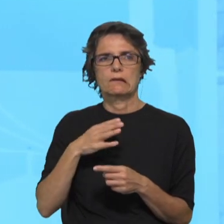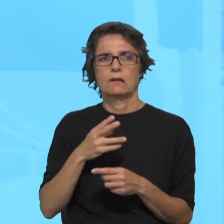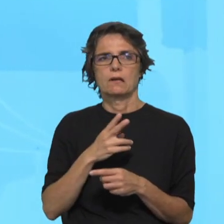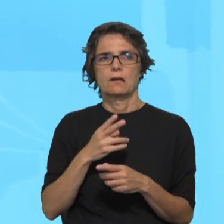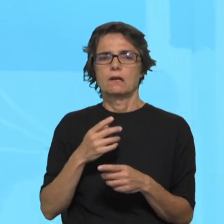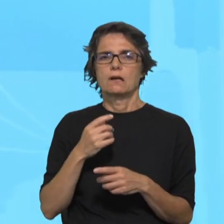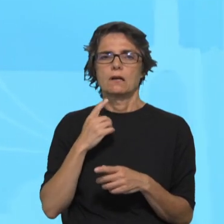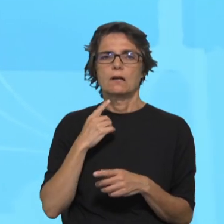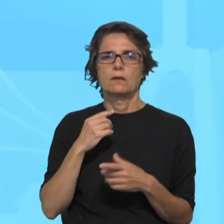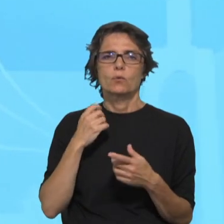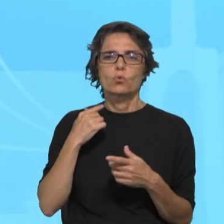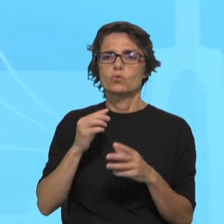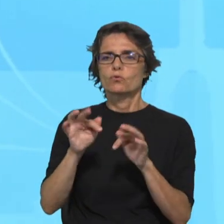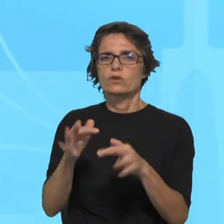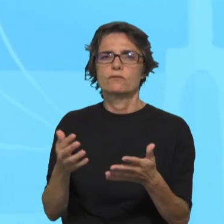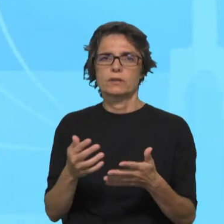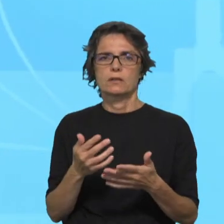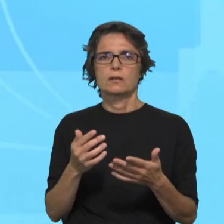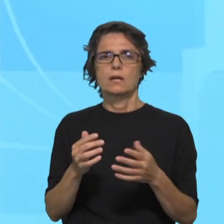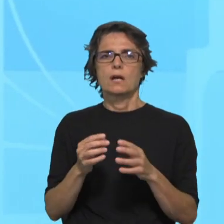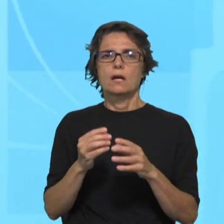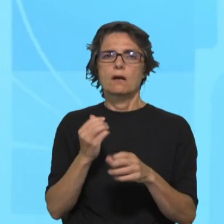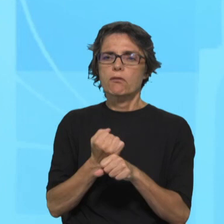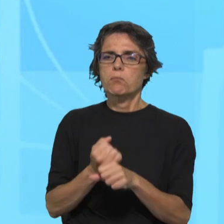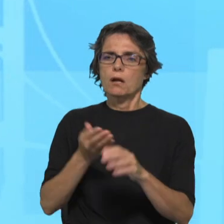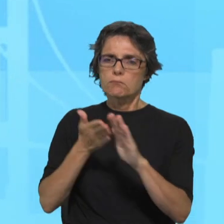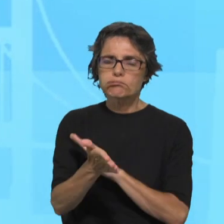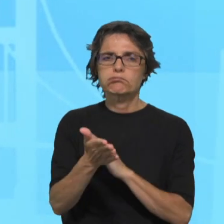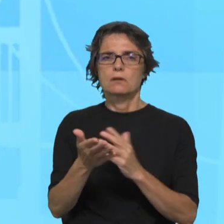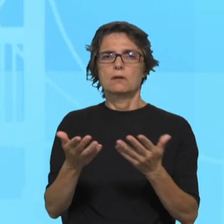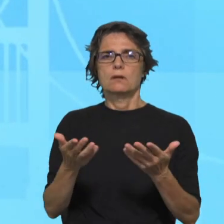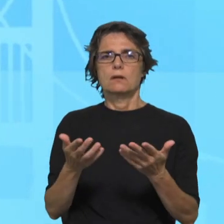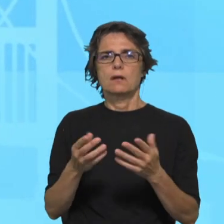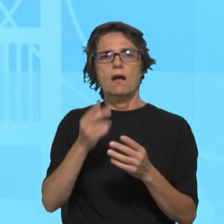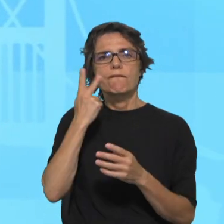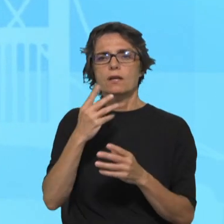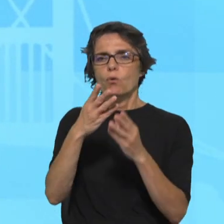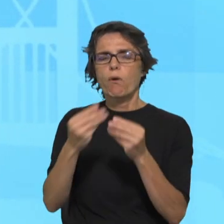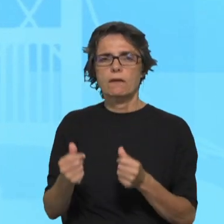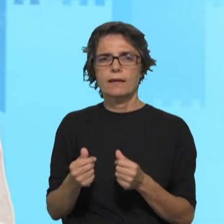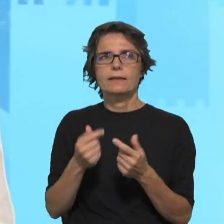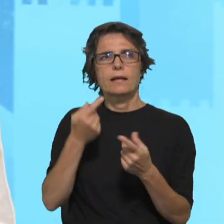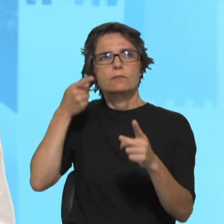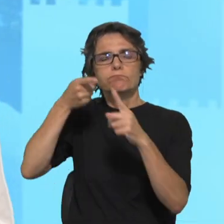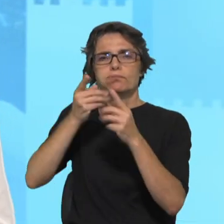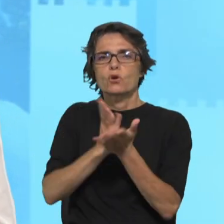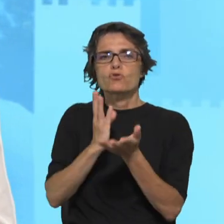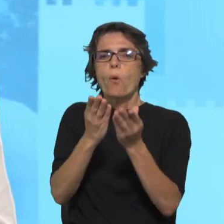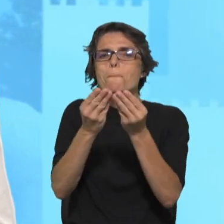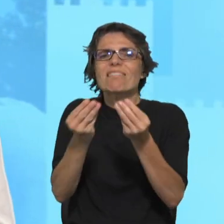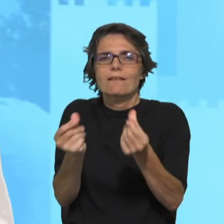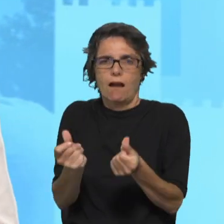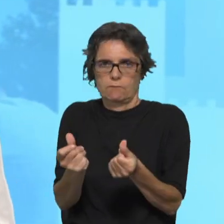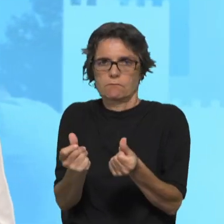seu emprego certinho e construir uma vida com qualidade e recursos materiais. Por outro